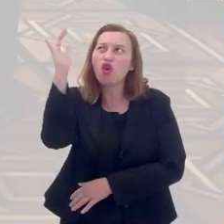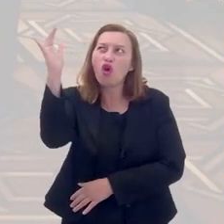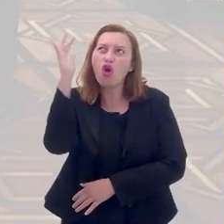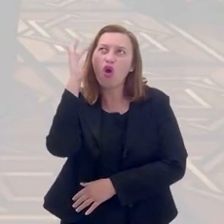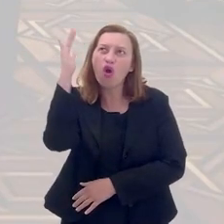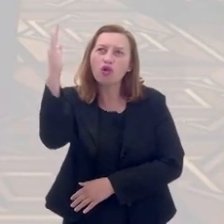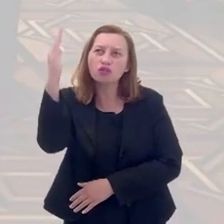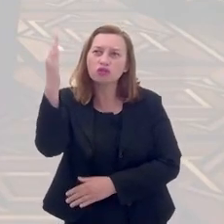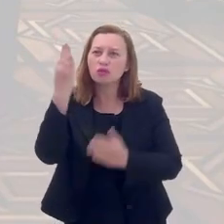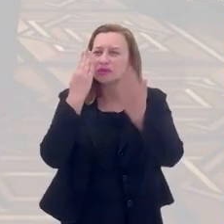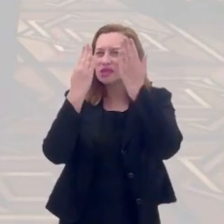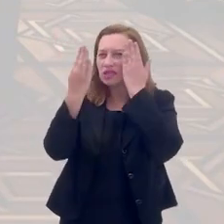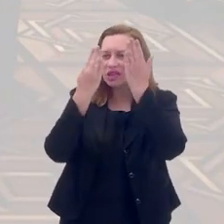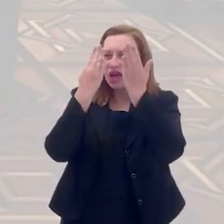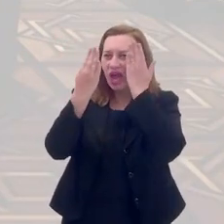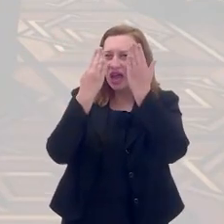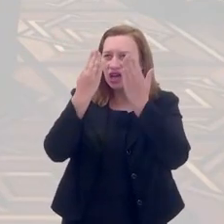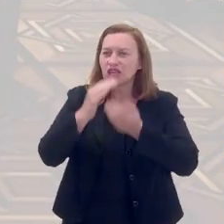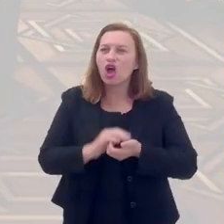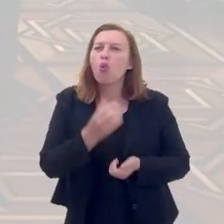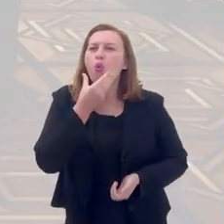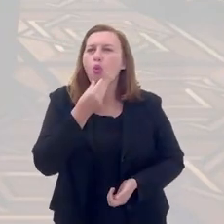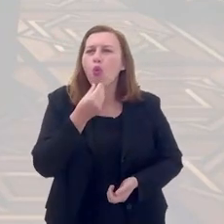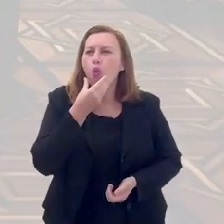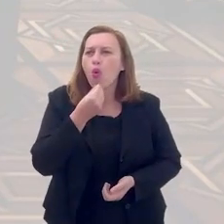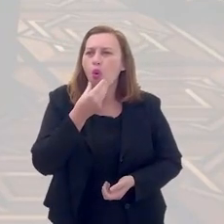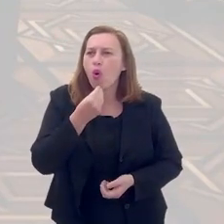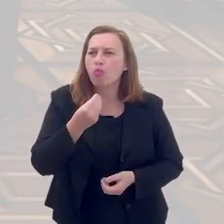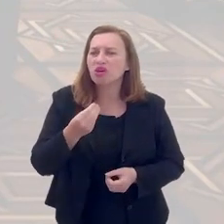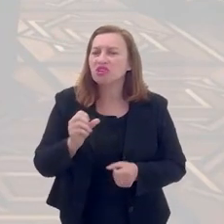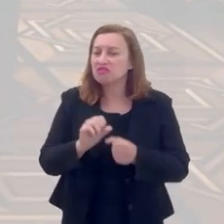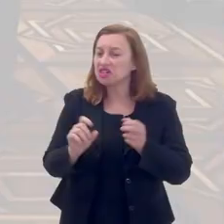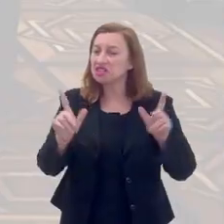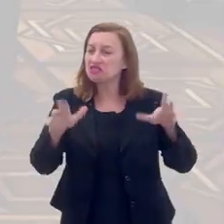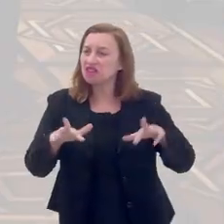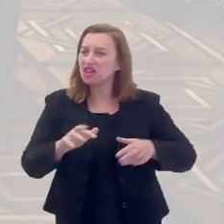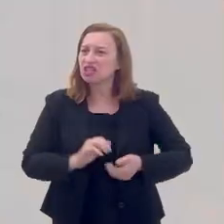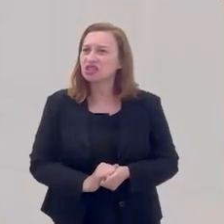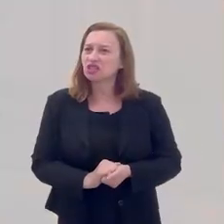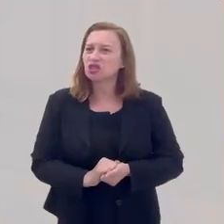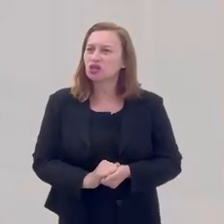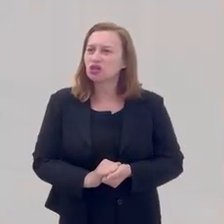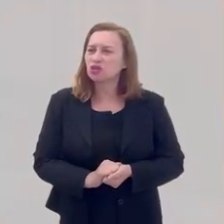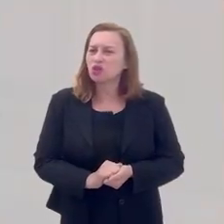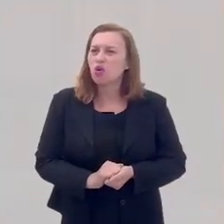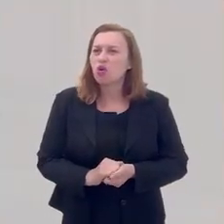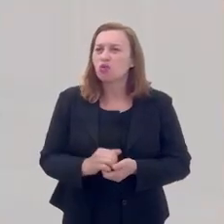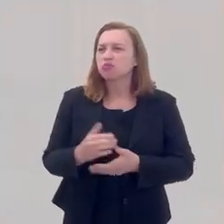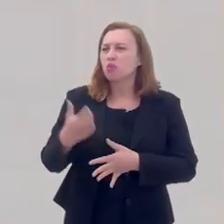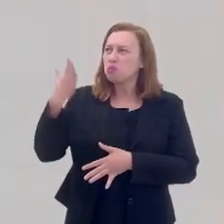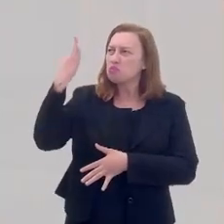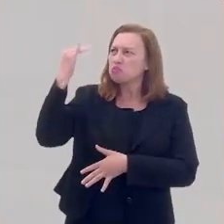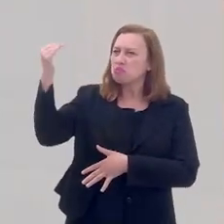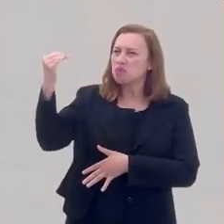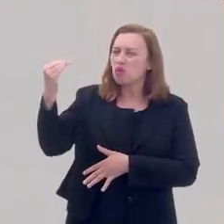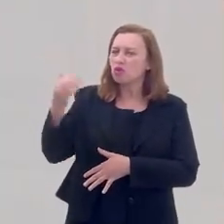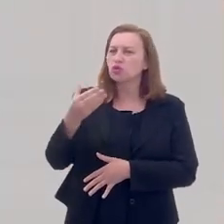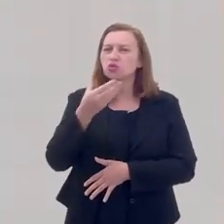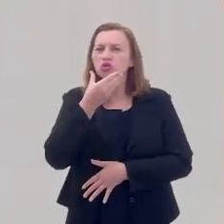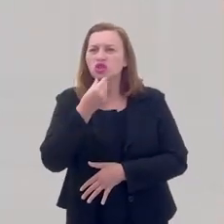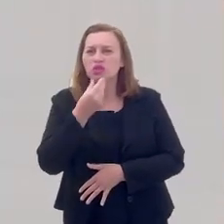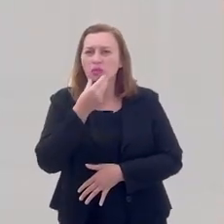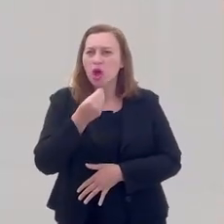psiquiatra psicólogo um homem que dá sua época fez a diferença que conta uma história dos irmãos